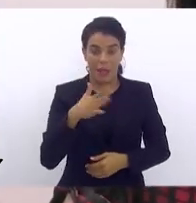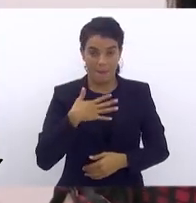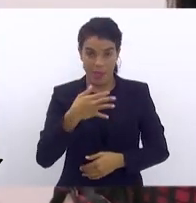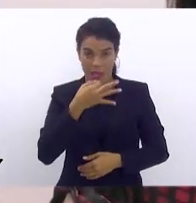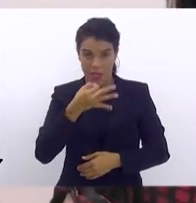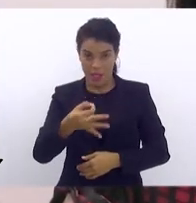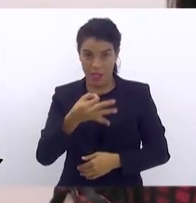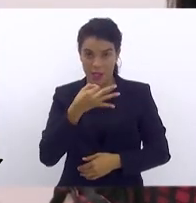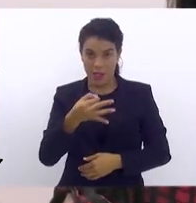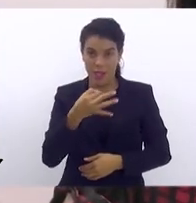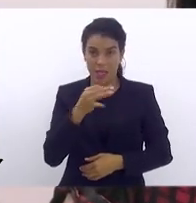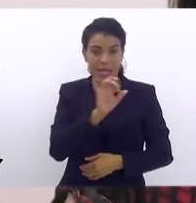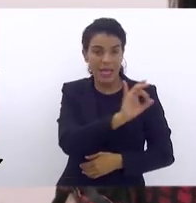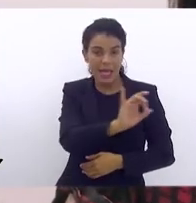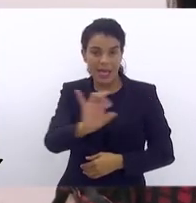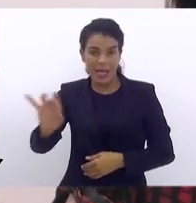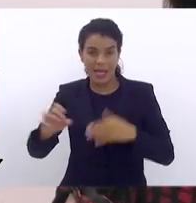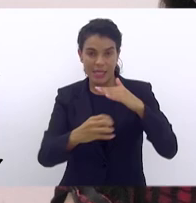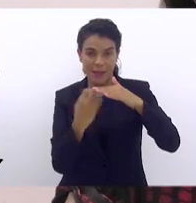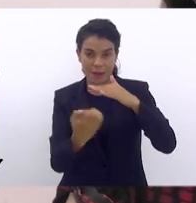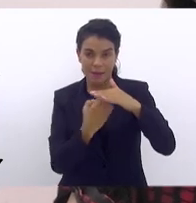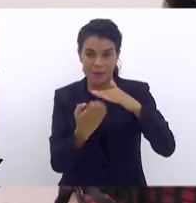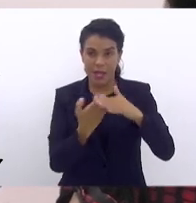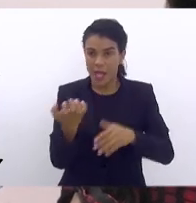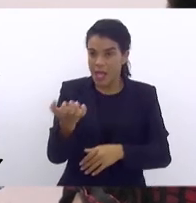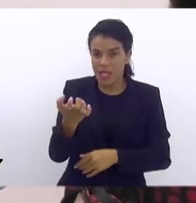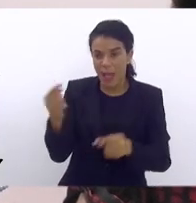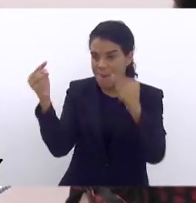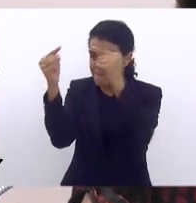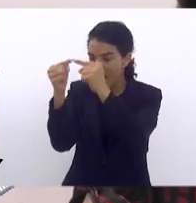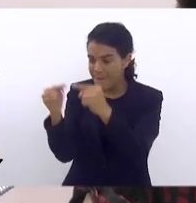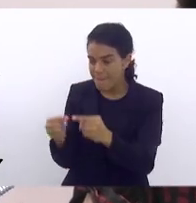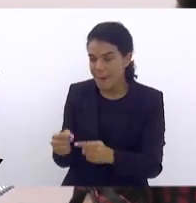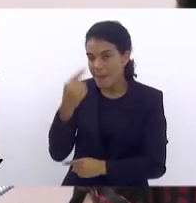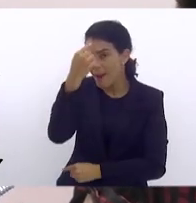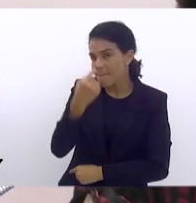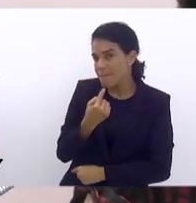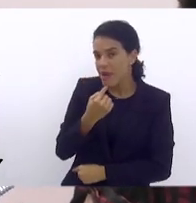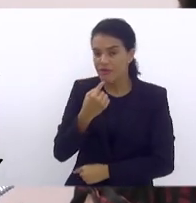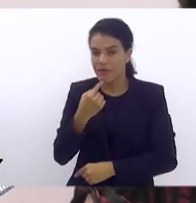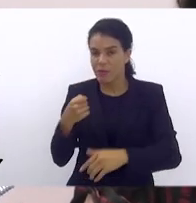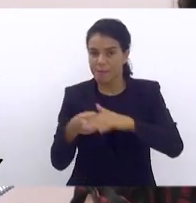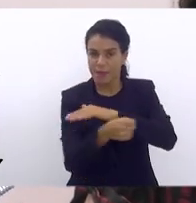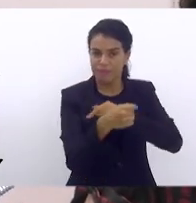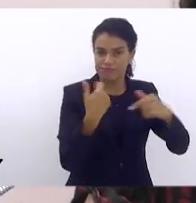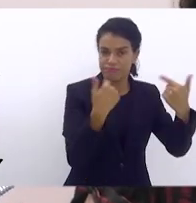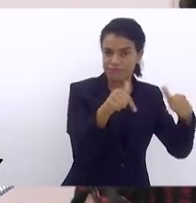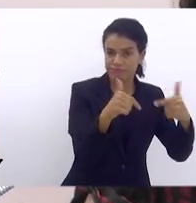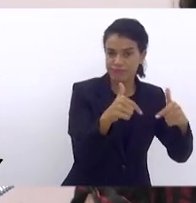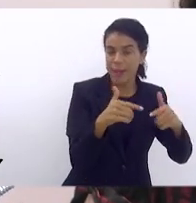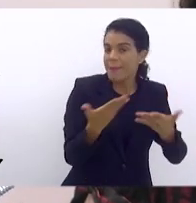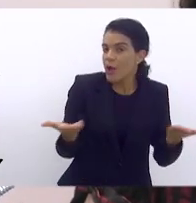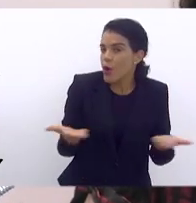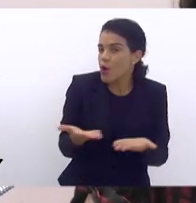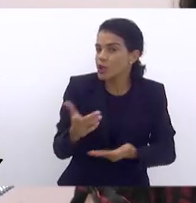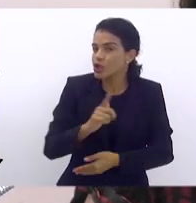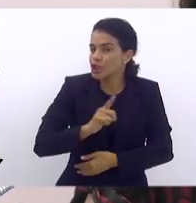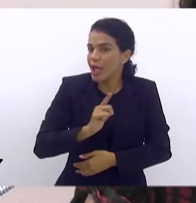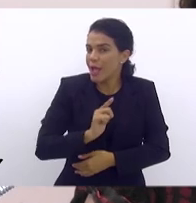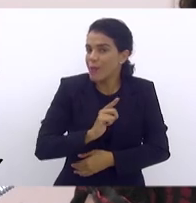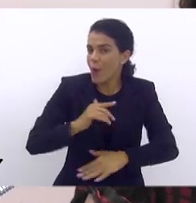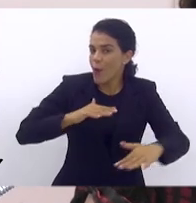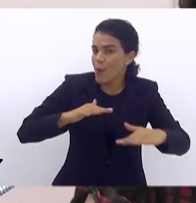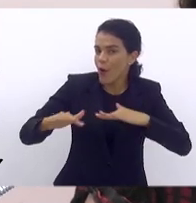minha concepção cada empresa ela vai querer os mais aptos para contratar Independente se é homem ou mulher só que hoje nós temos movimento chamado